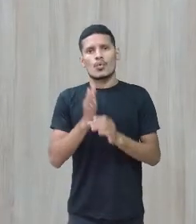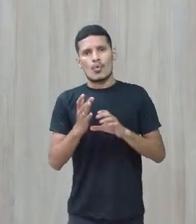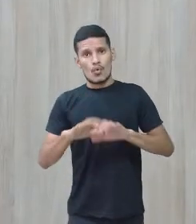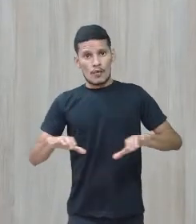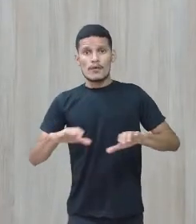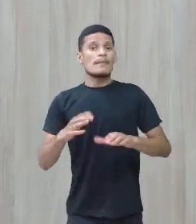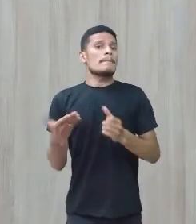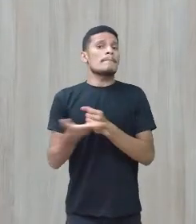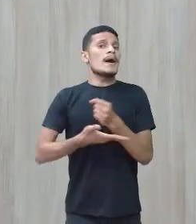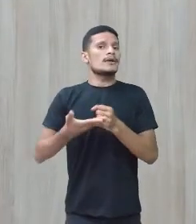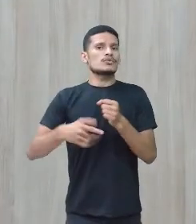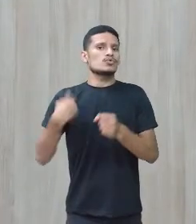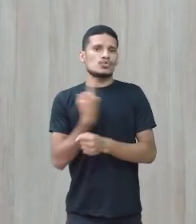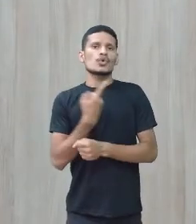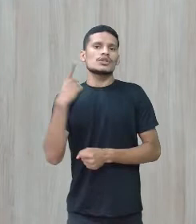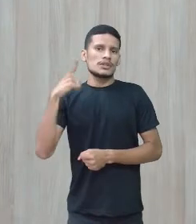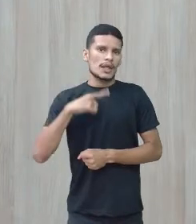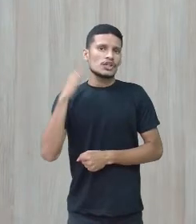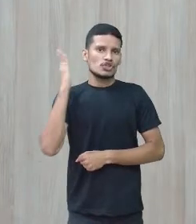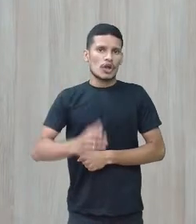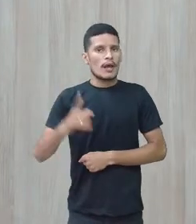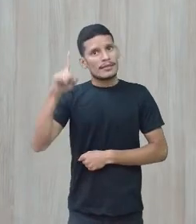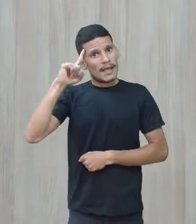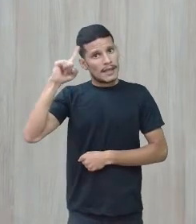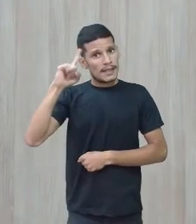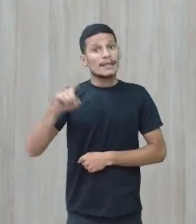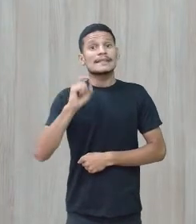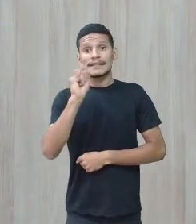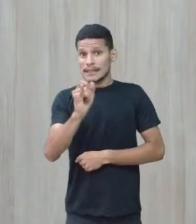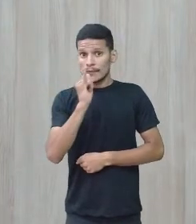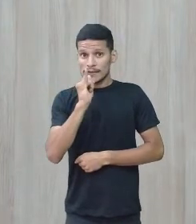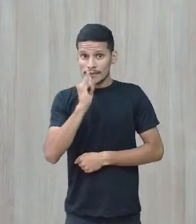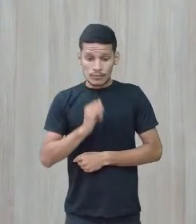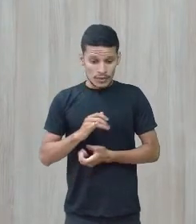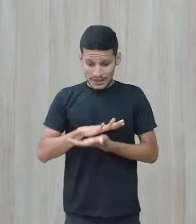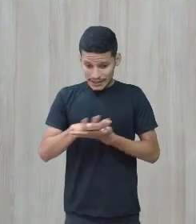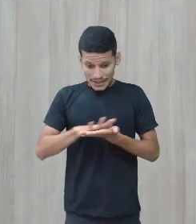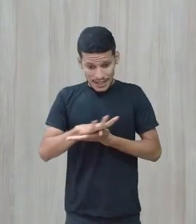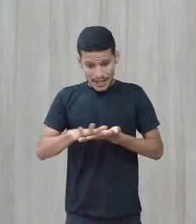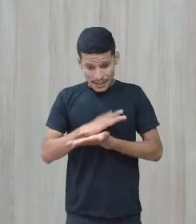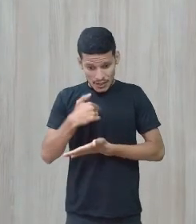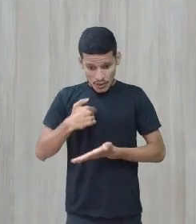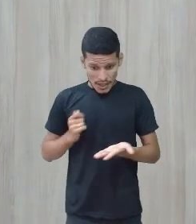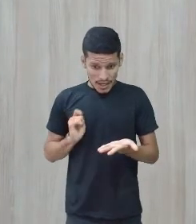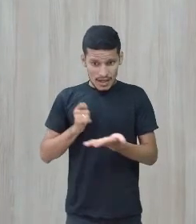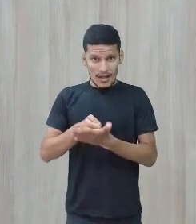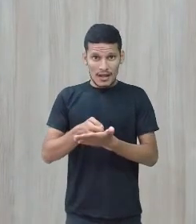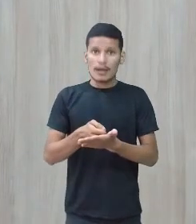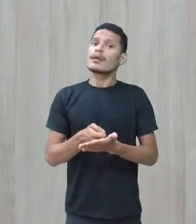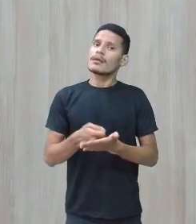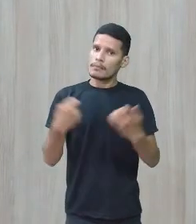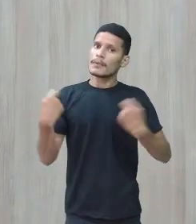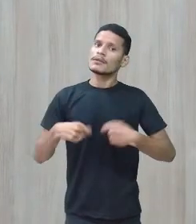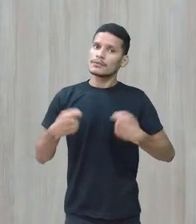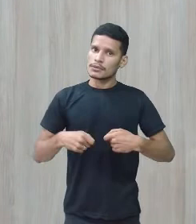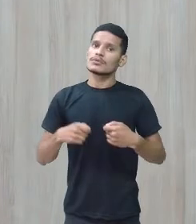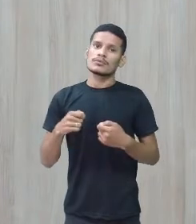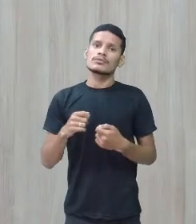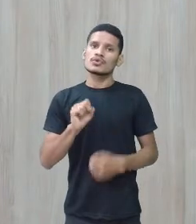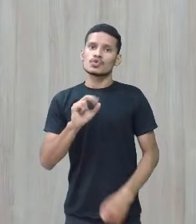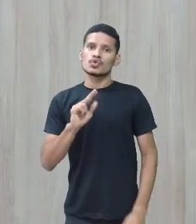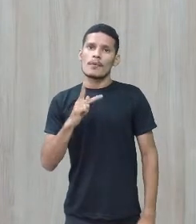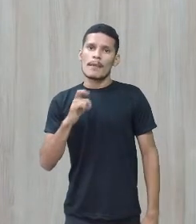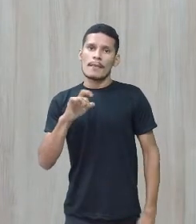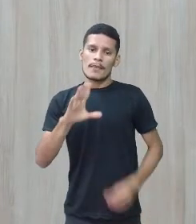aquilo que é básico que a gente come no nosso dia a dia. Se isso aí não está suprindo aquilo que eu gasto, aí eu preciso de uma suplementação. E